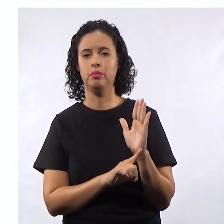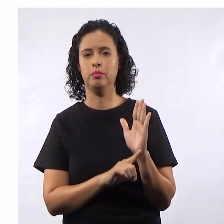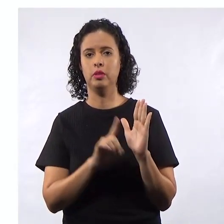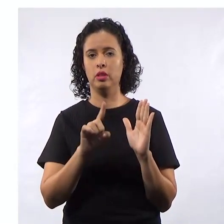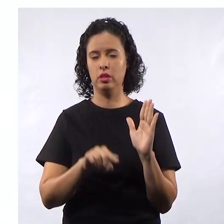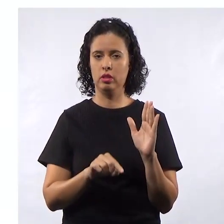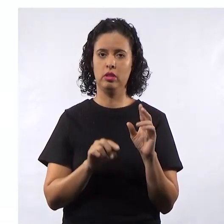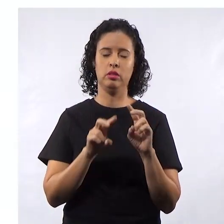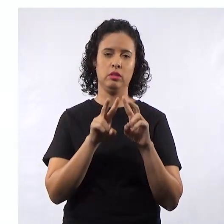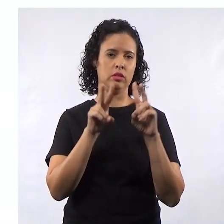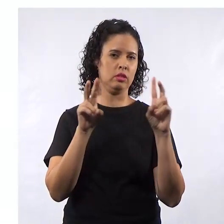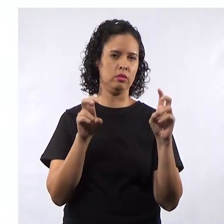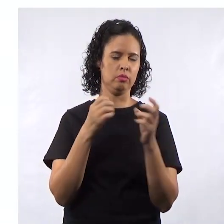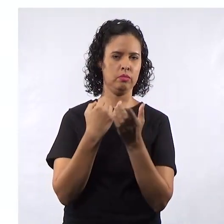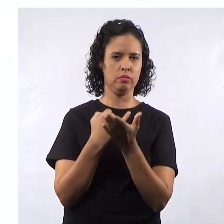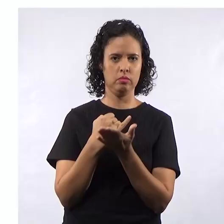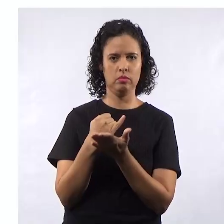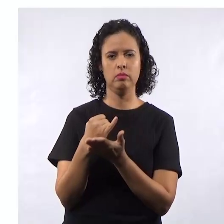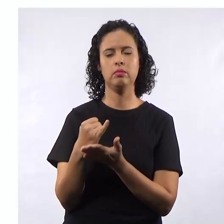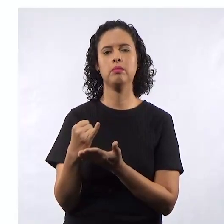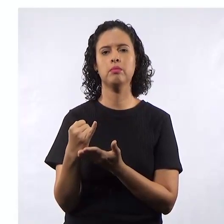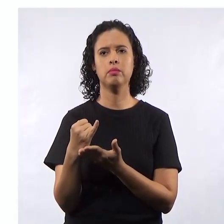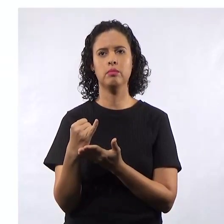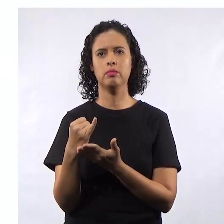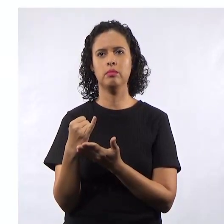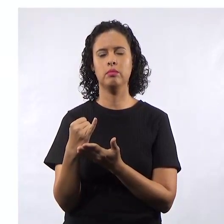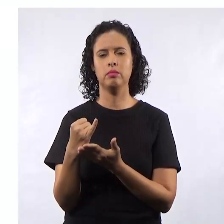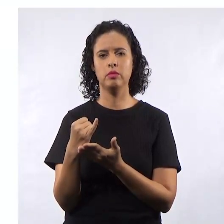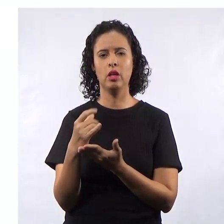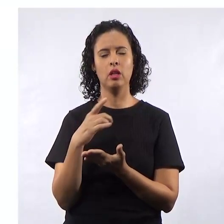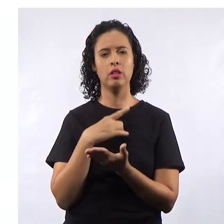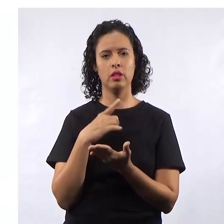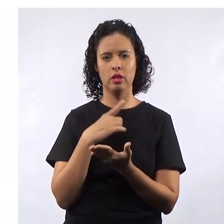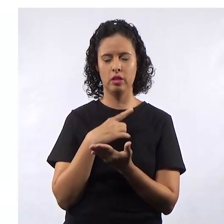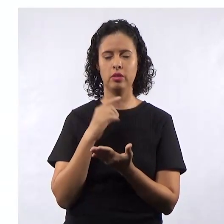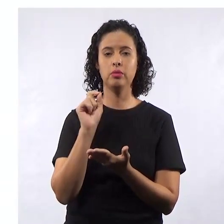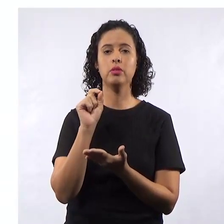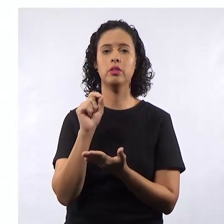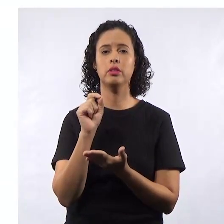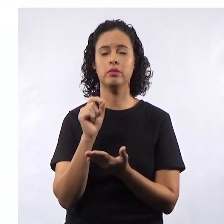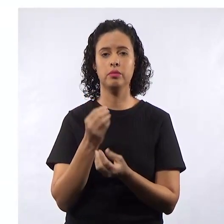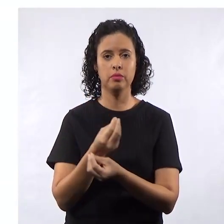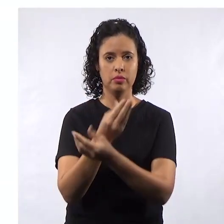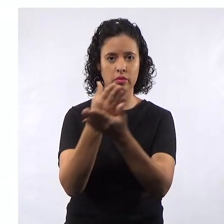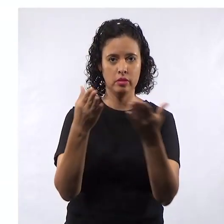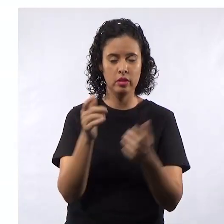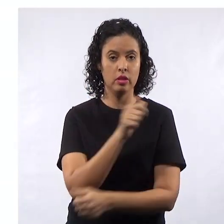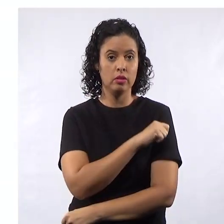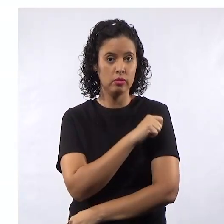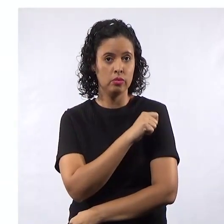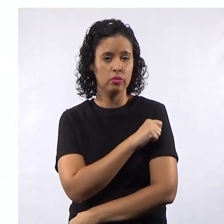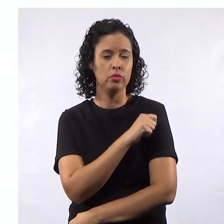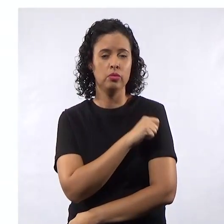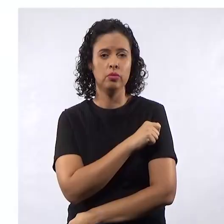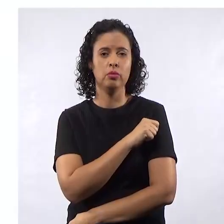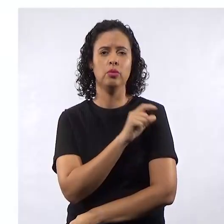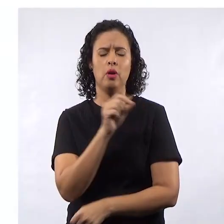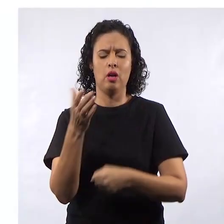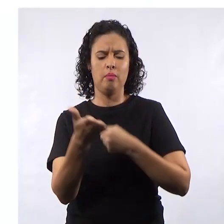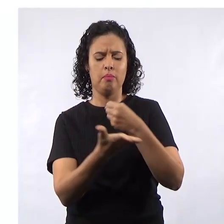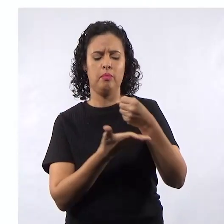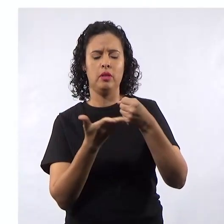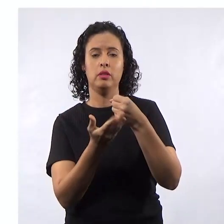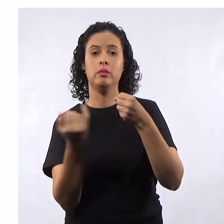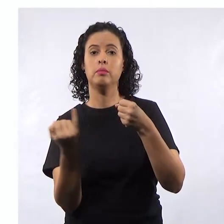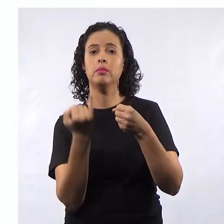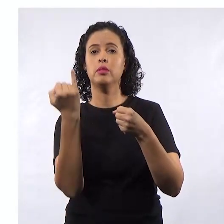é matéria de iniciação, como eu já comentei com vocês, que fornece ao estudante as noções fundamentais para a compreensão